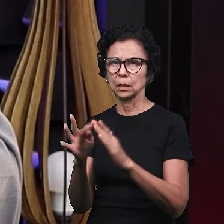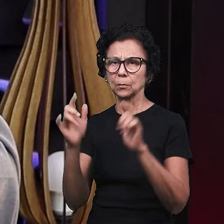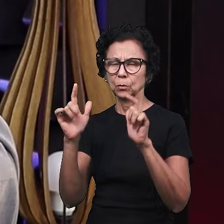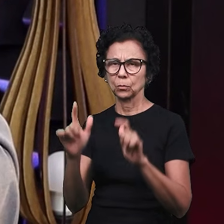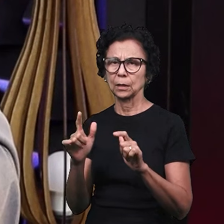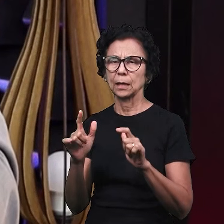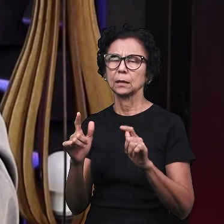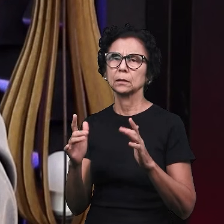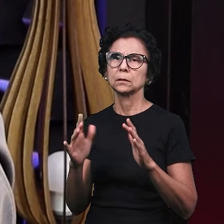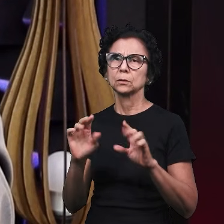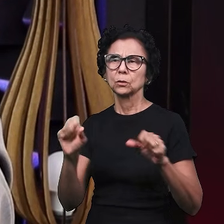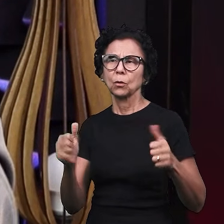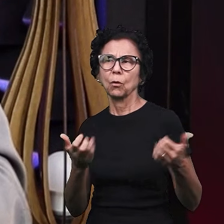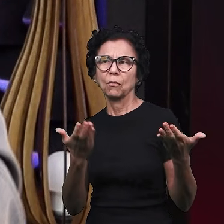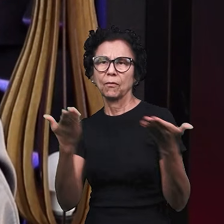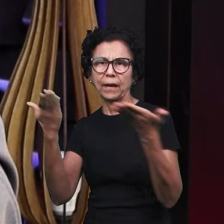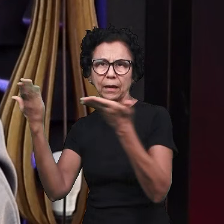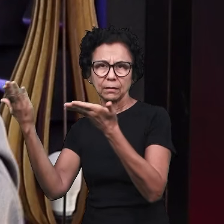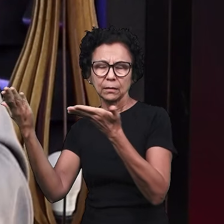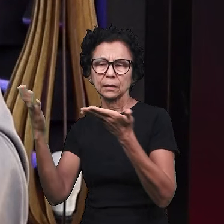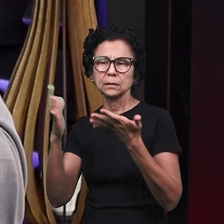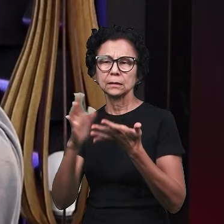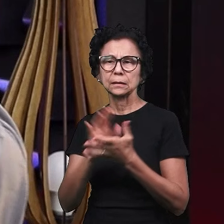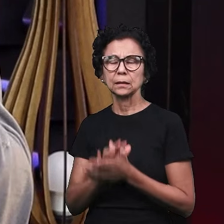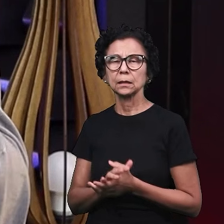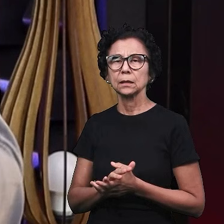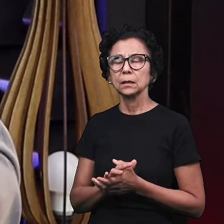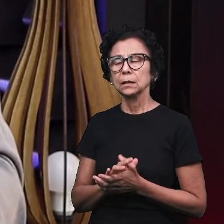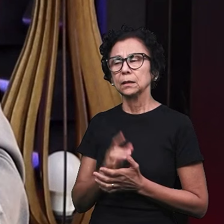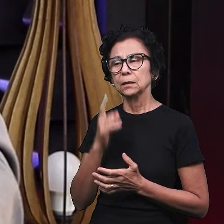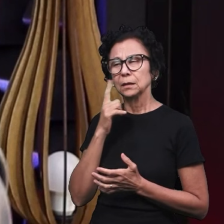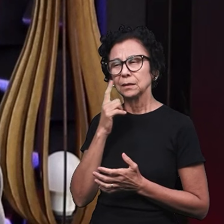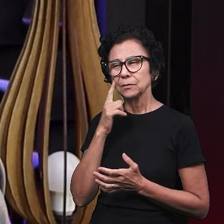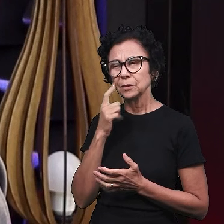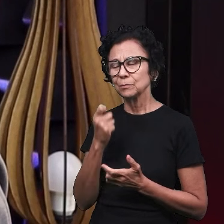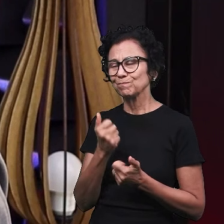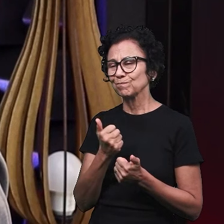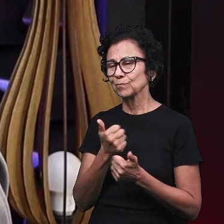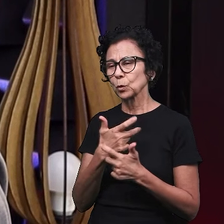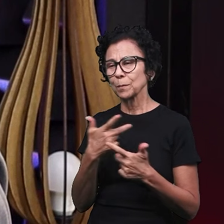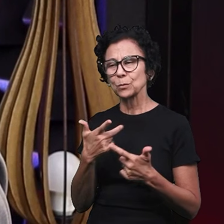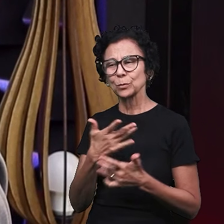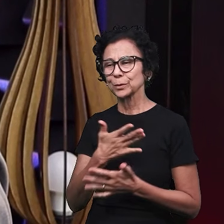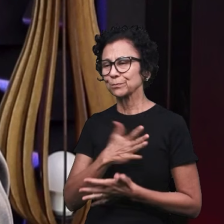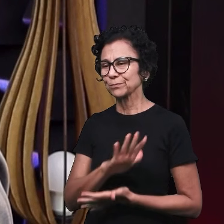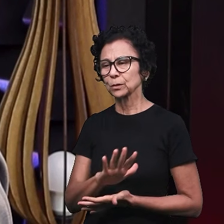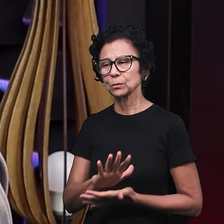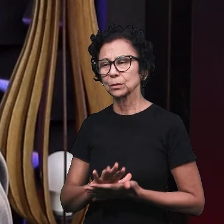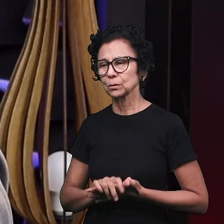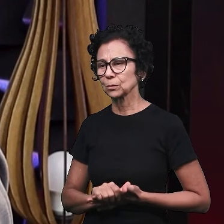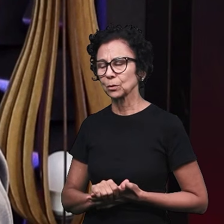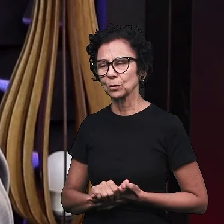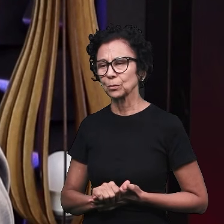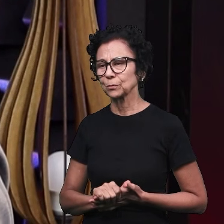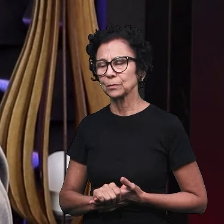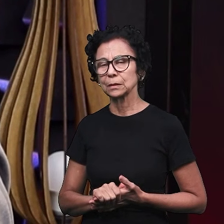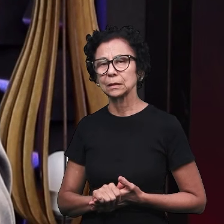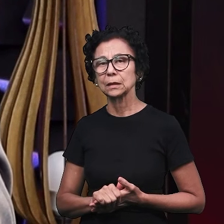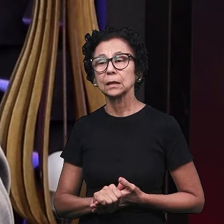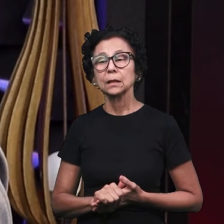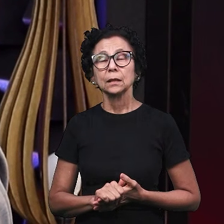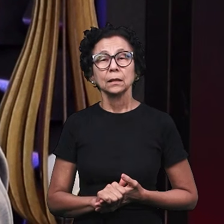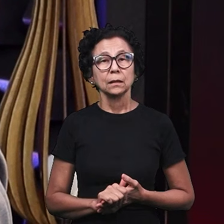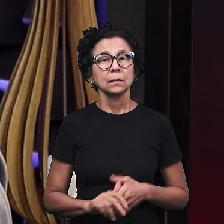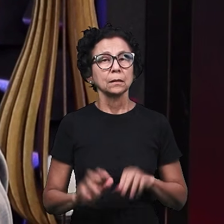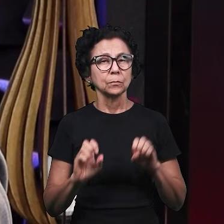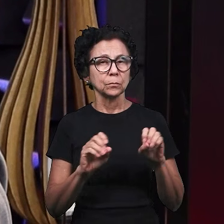do sacrifício, e ali ele vê muitas coisas que não estavam de acordo com a vontade do Senhor, né? E há toda uma